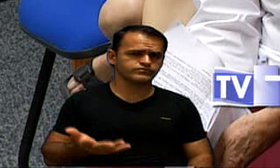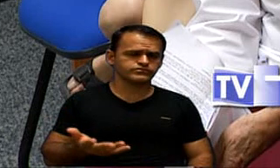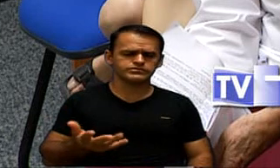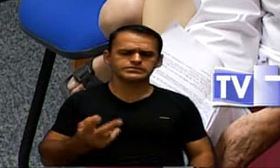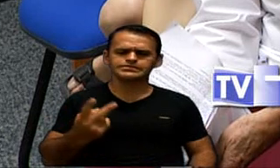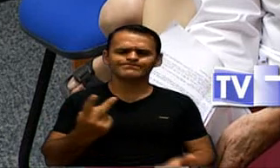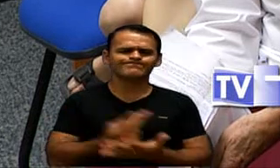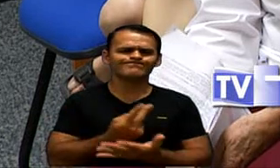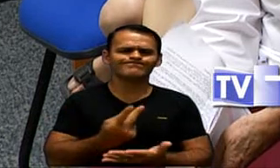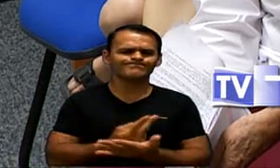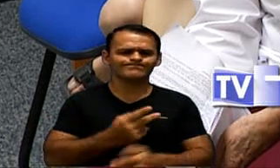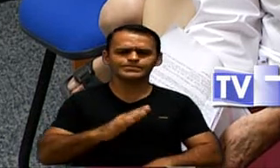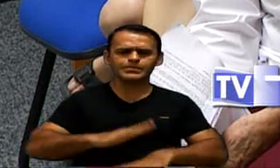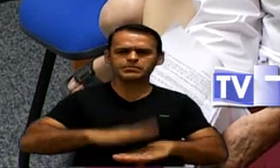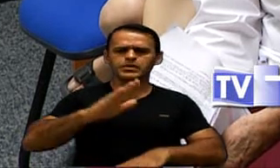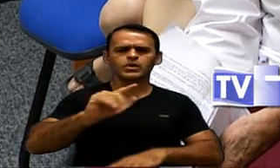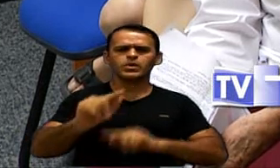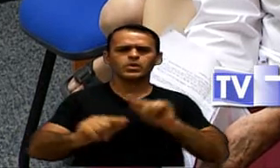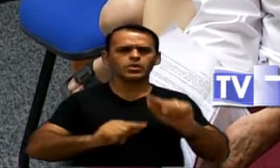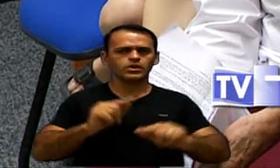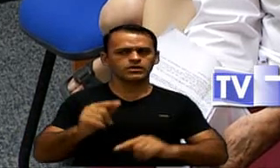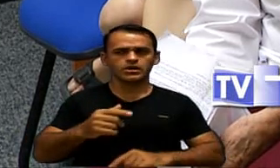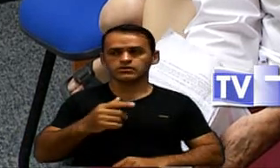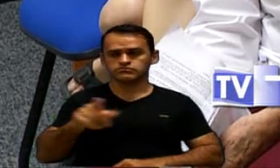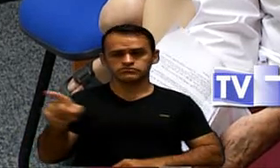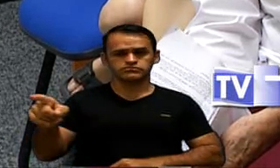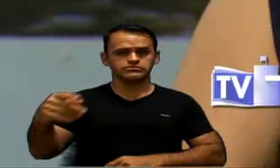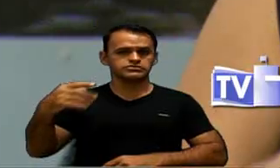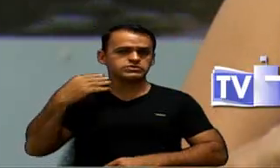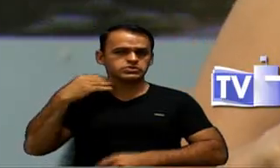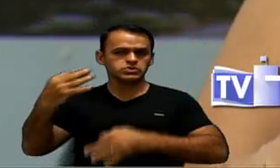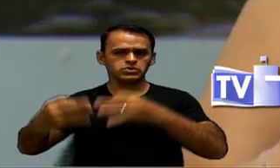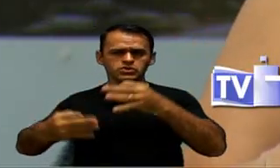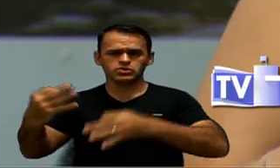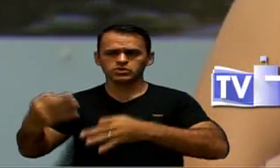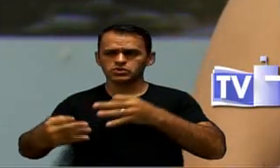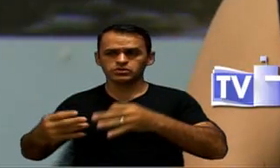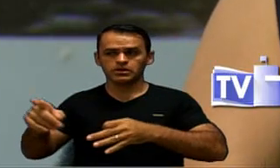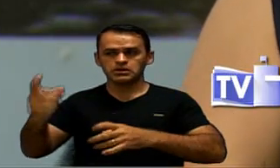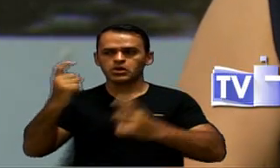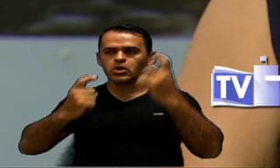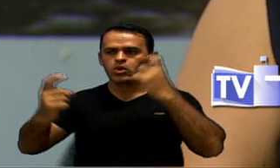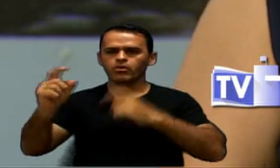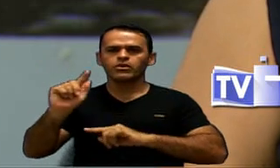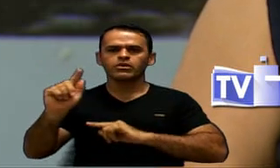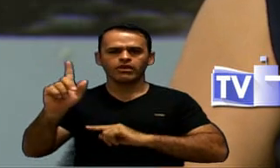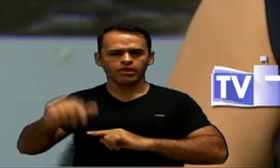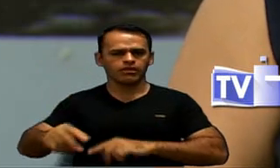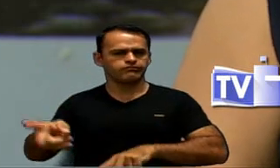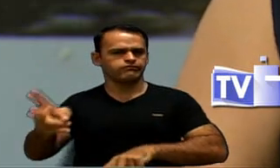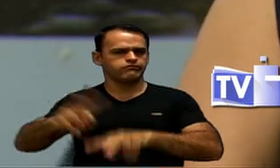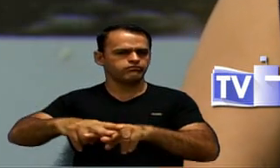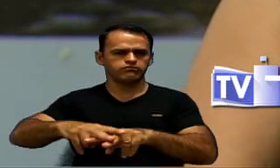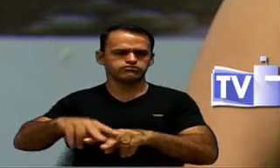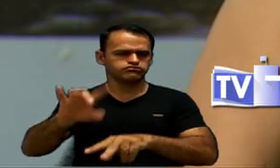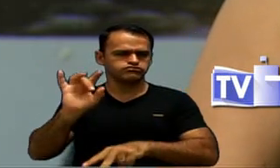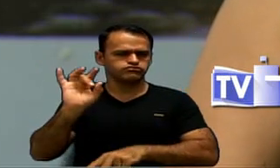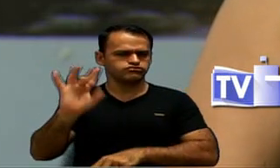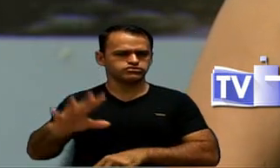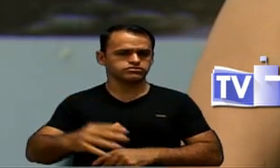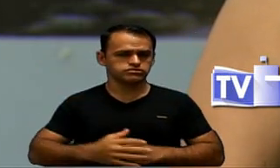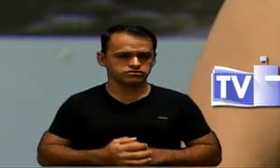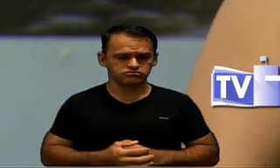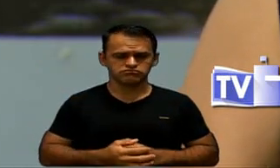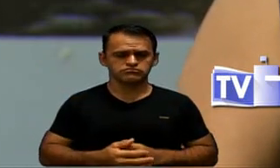maior erro da questão dos juizados é que eles só cuidam da questão penal. E a Lei Maria da Penha, ela fala que, inclusive,